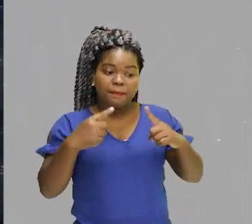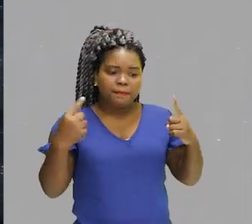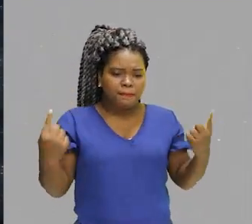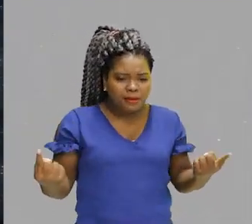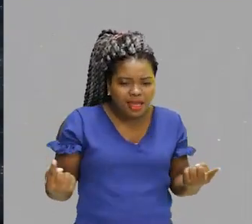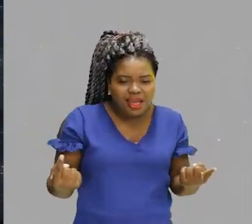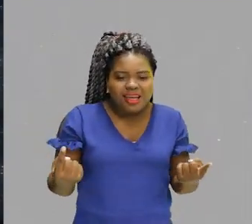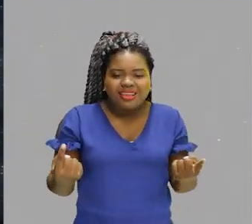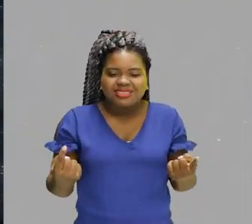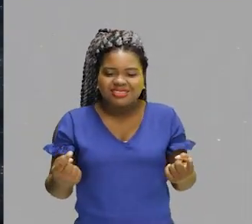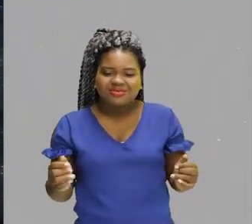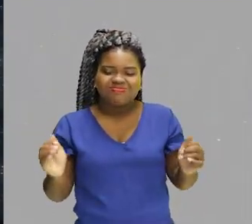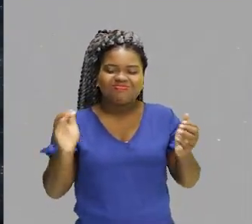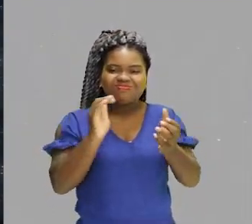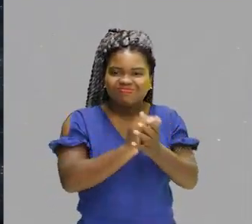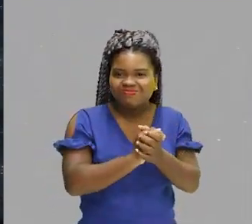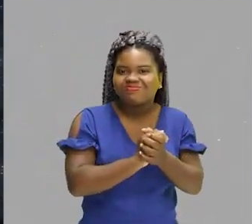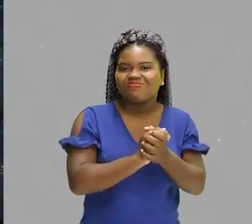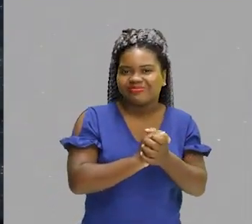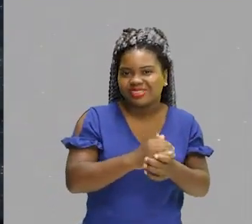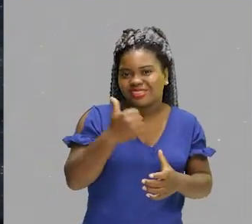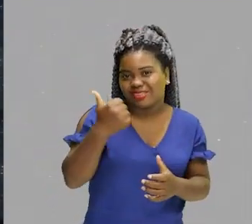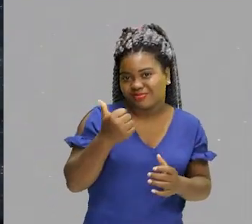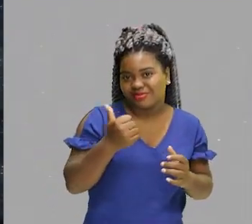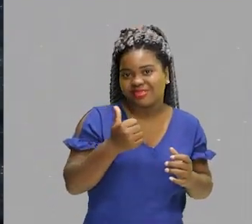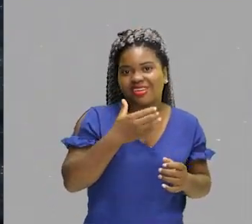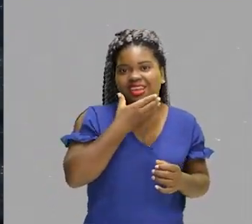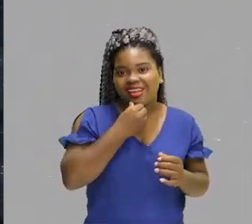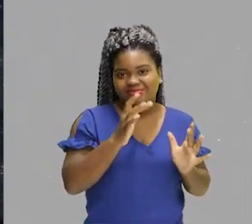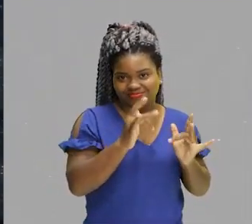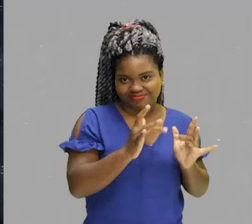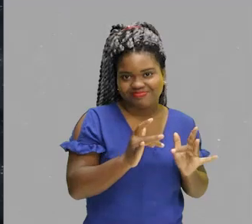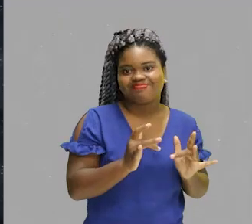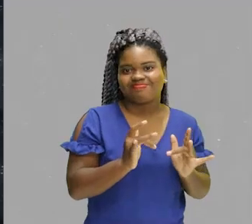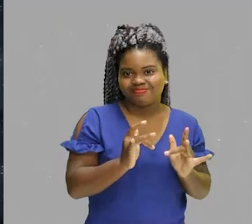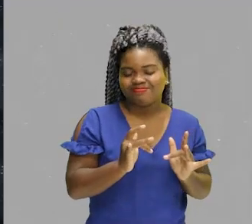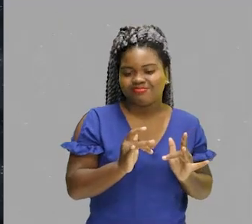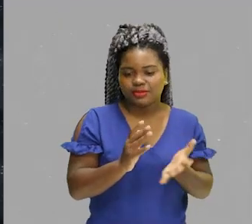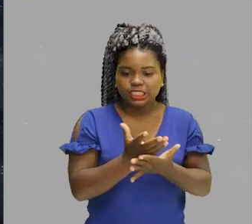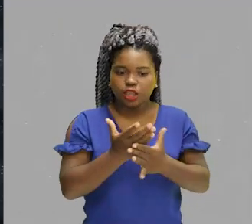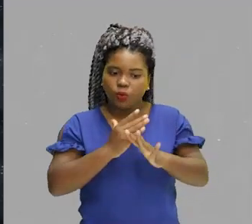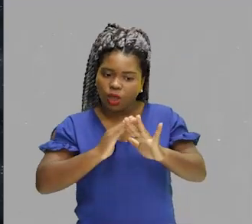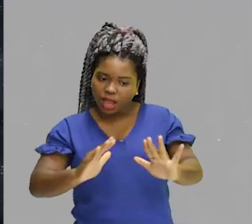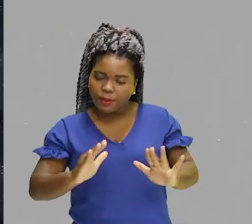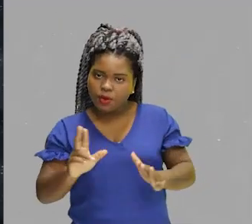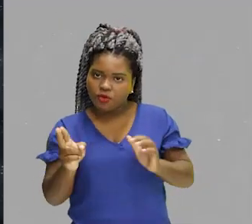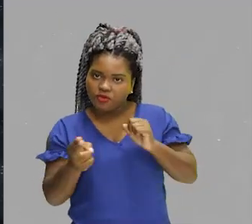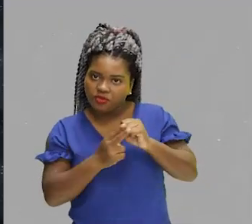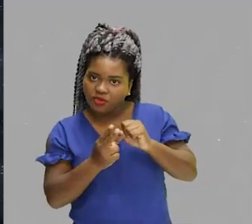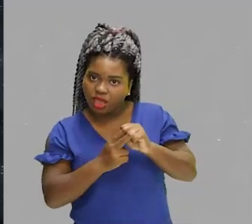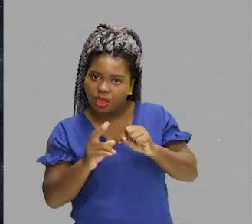acabou se casando com seu primeiro namorado. Aqui, acabou casando-se,